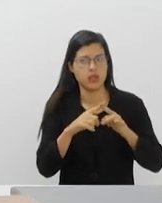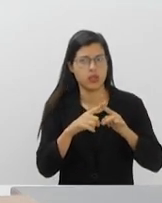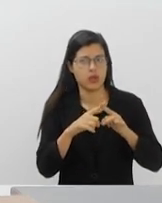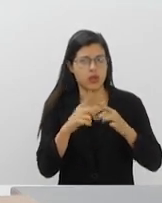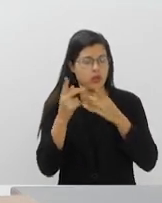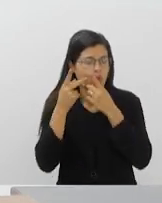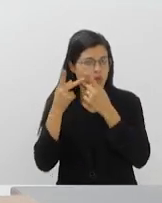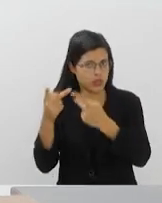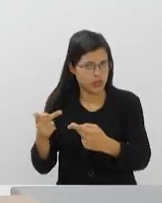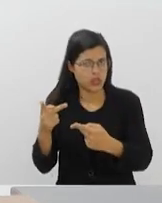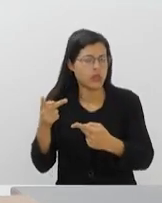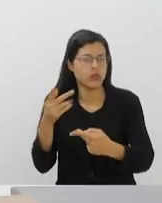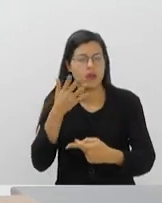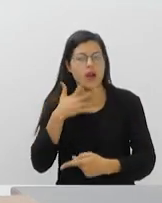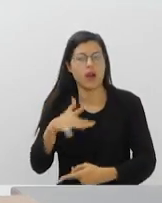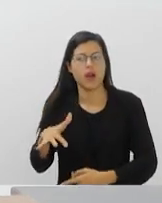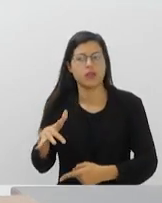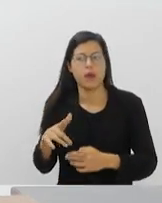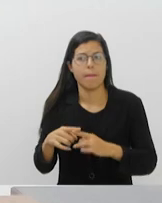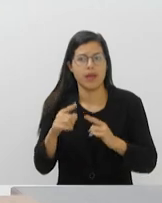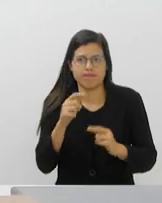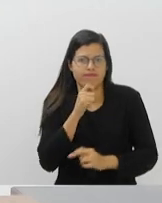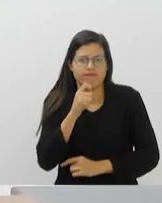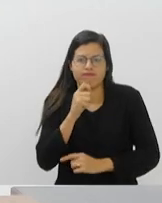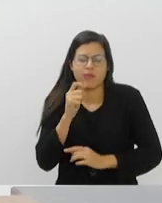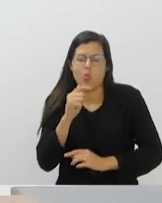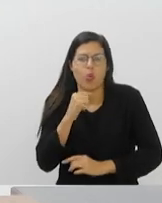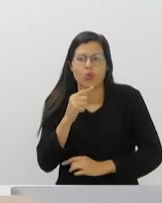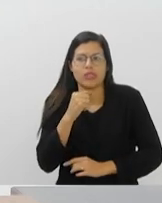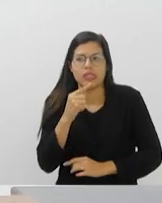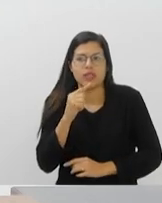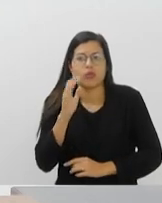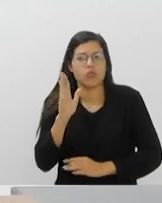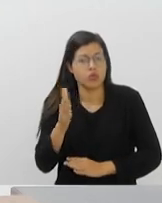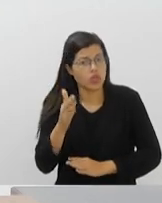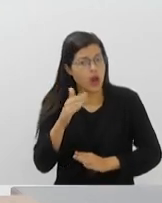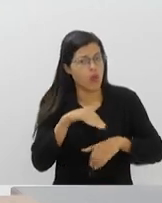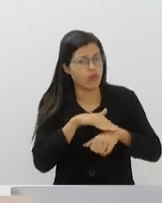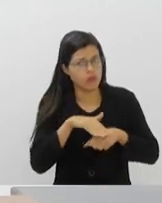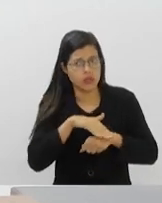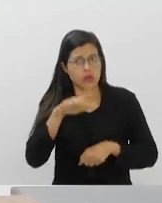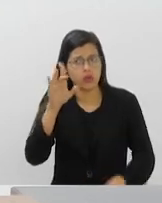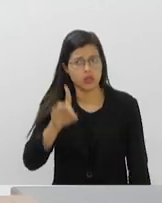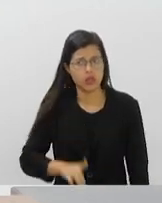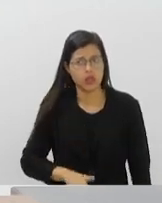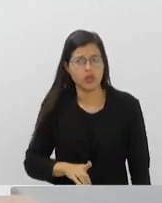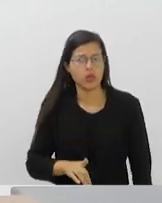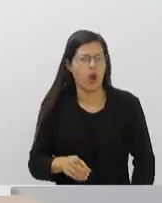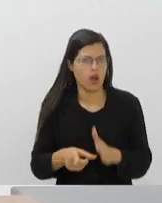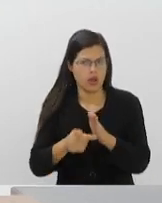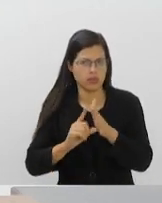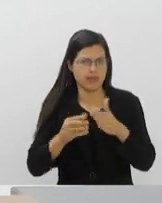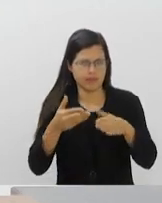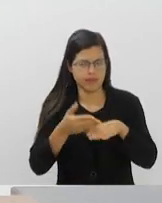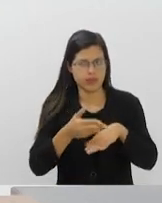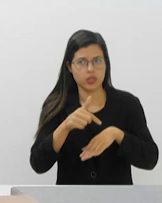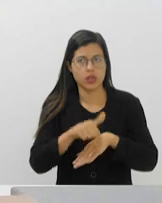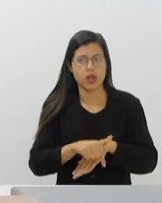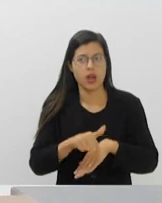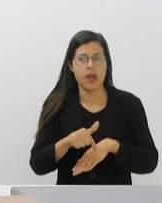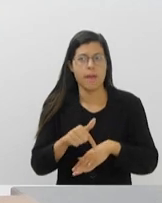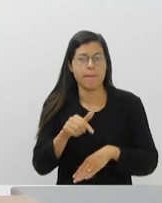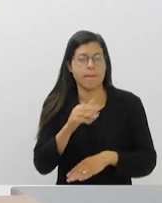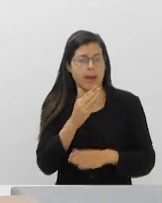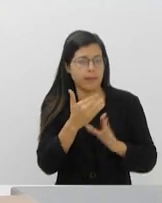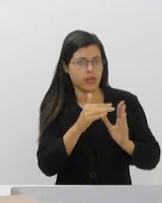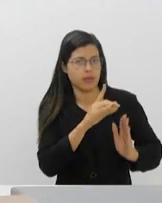ainda não conseguiram porque já tem um processo mas assim Já encaminhei Já falei com a diretora agora vindo para cá para encaminhar pra Defensoria Pública da